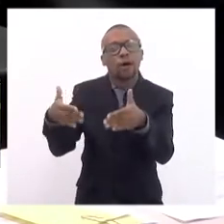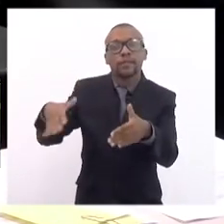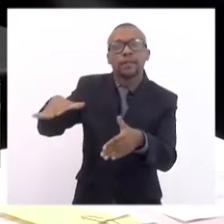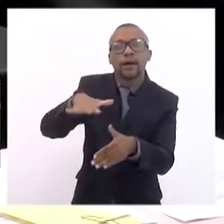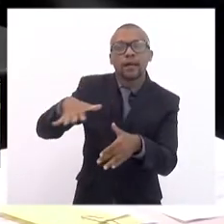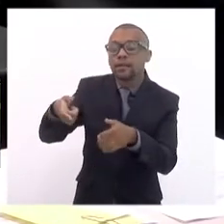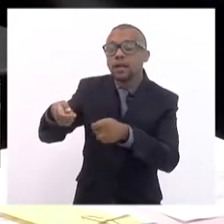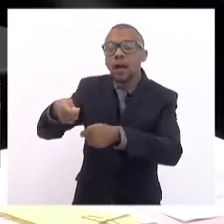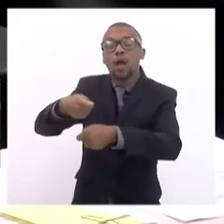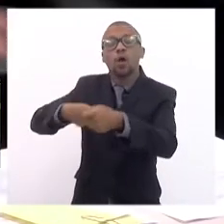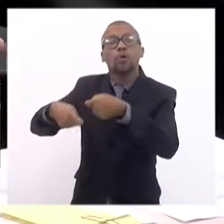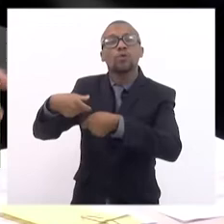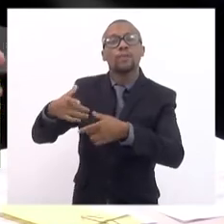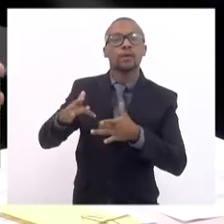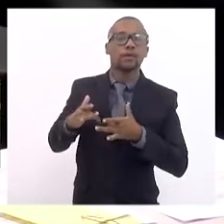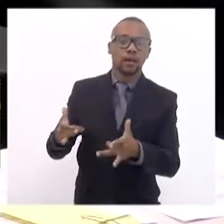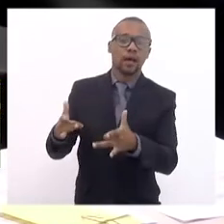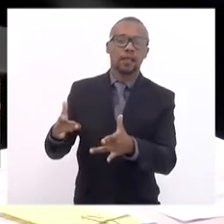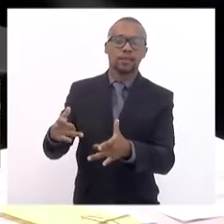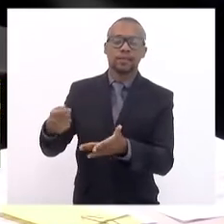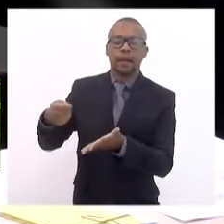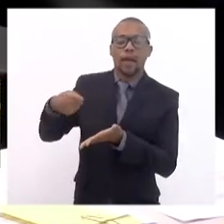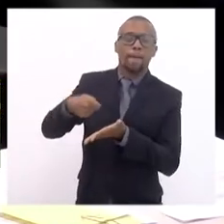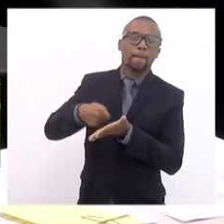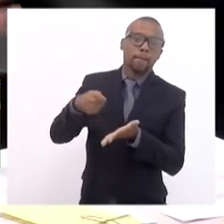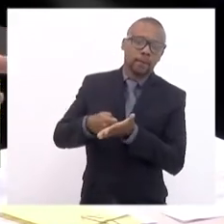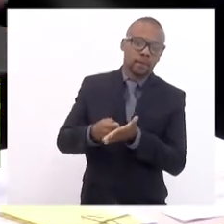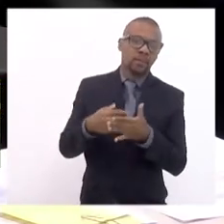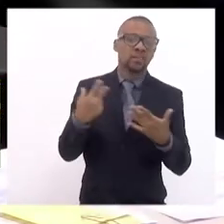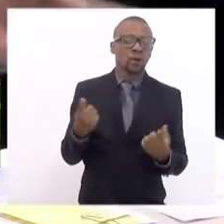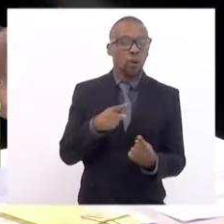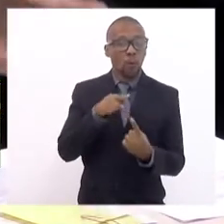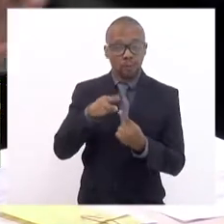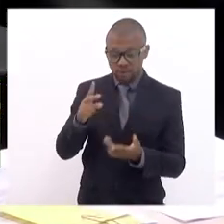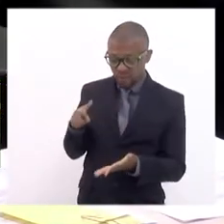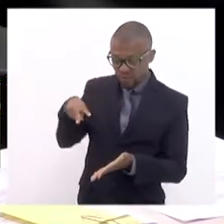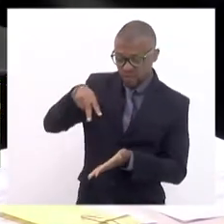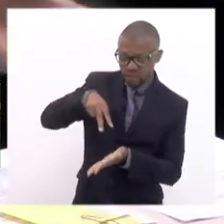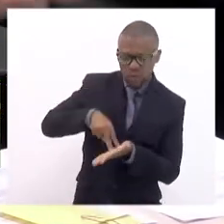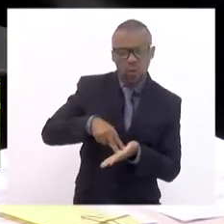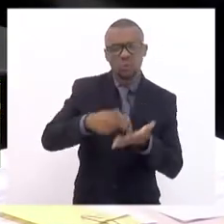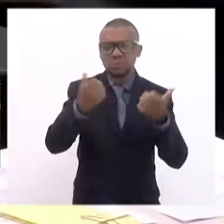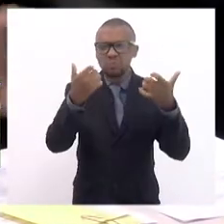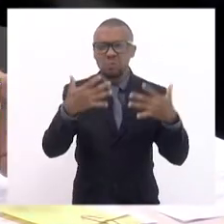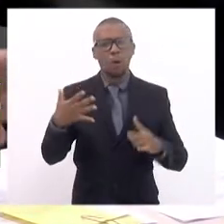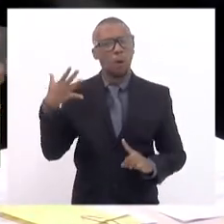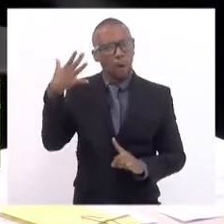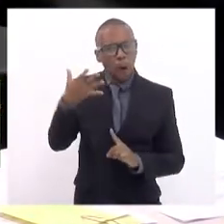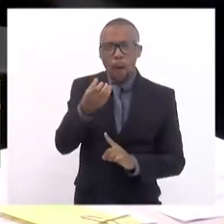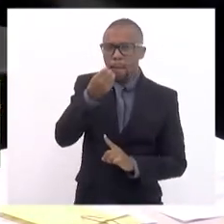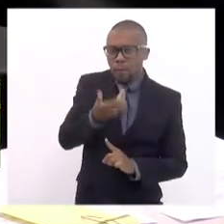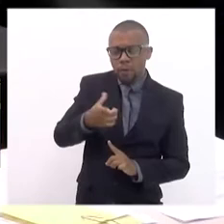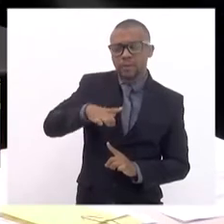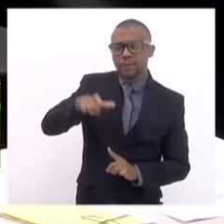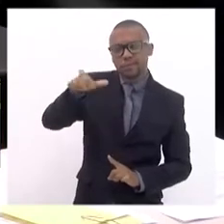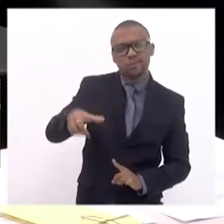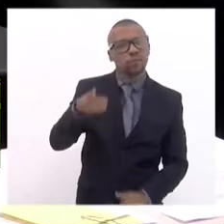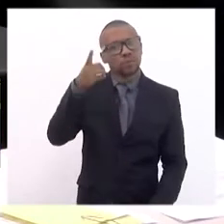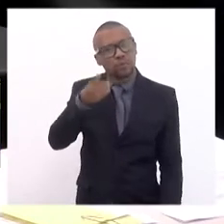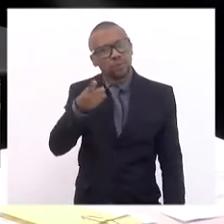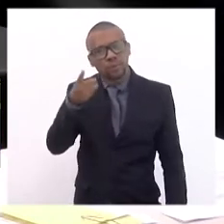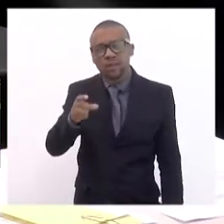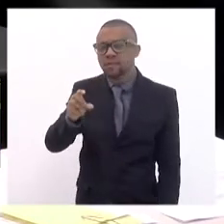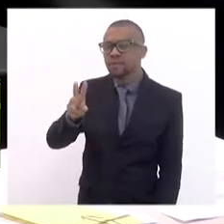isso. Então, vim aqui hoje, sabe, com falar, e é muito bom que seja um deputado como o Waldeck, um deputado como o Mink,